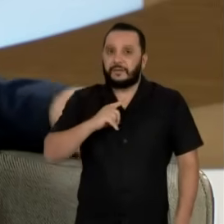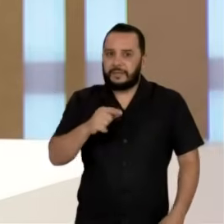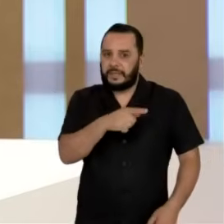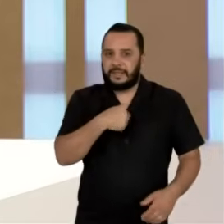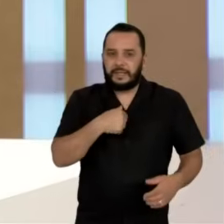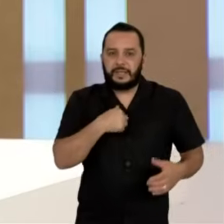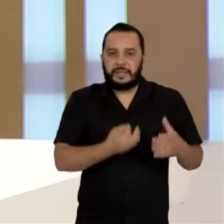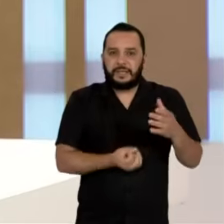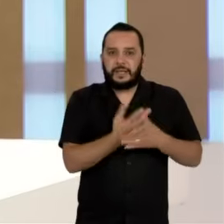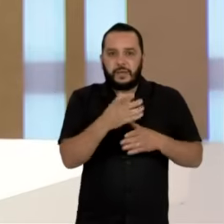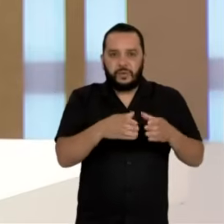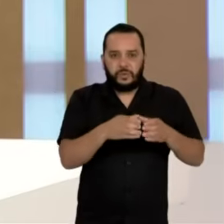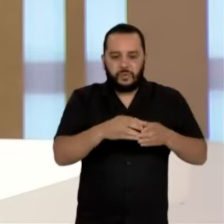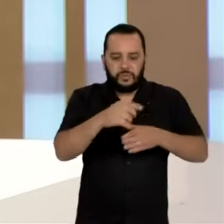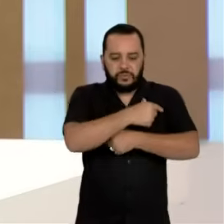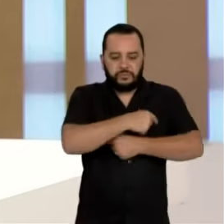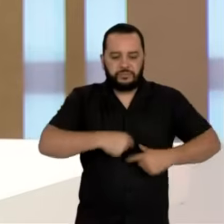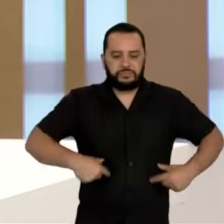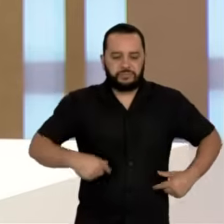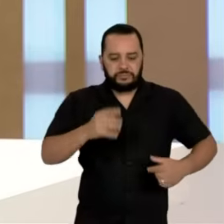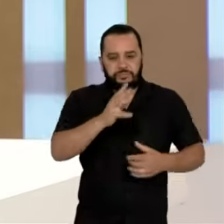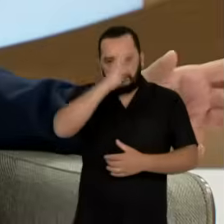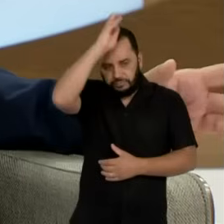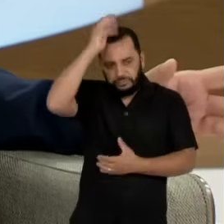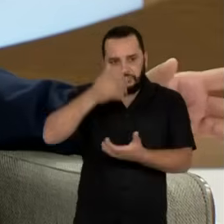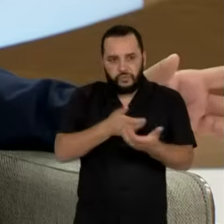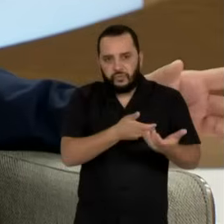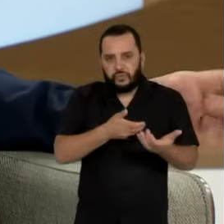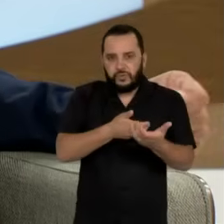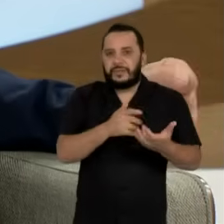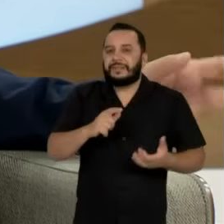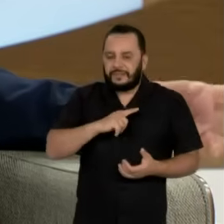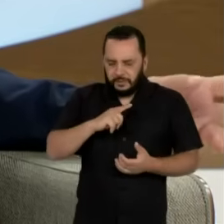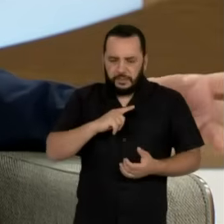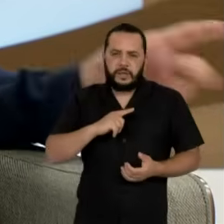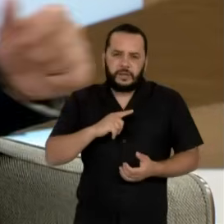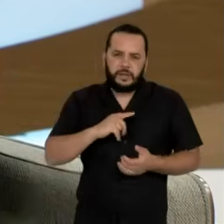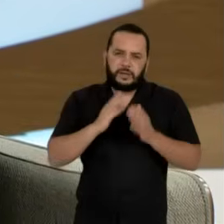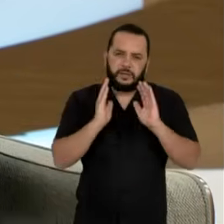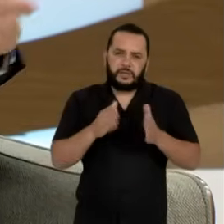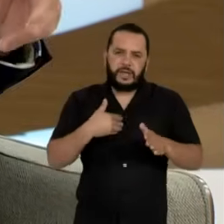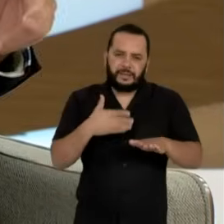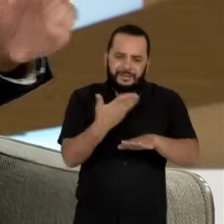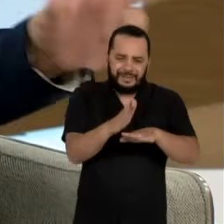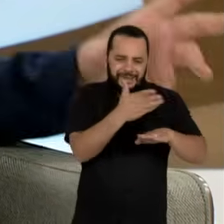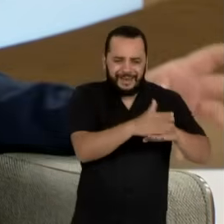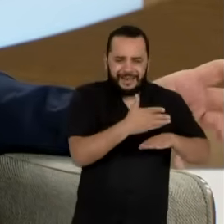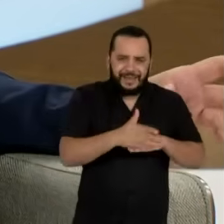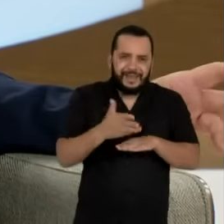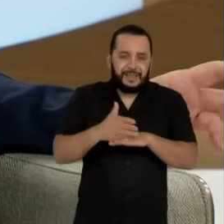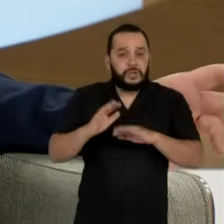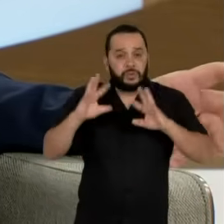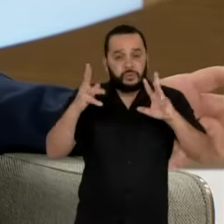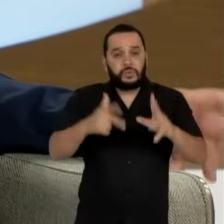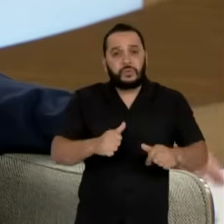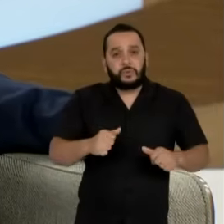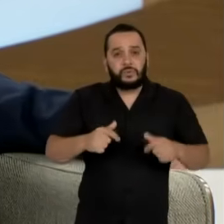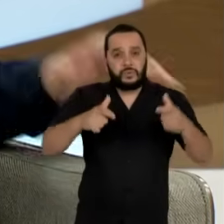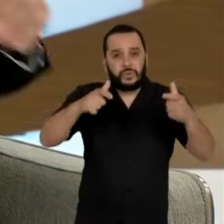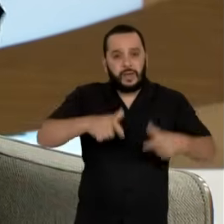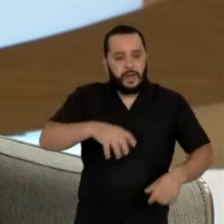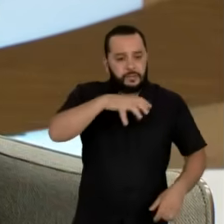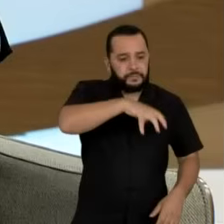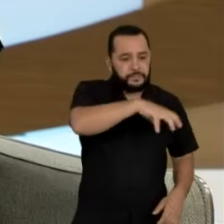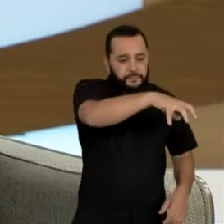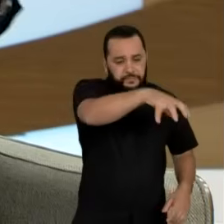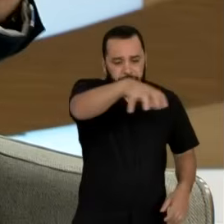né? O próprio ICMBio tem brigadas que eles treinam, né, nas unidades de conservação. Hoje em dia, todos os biomas têm brigadas voluntárias, né?